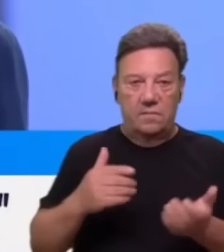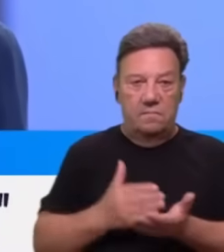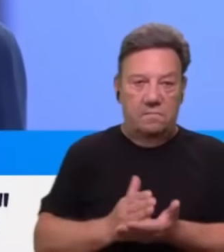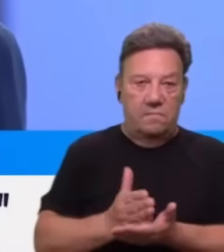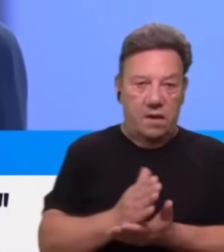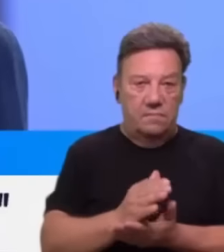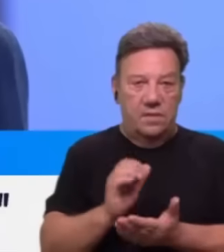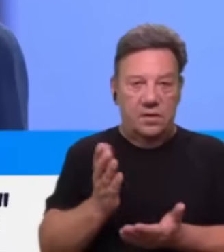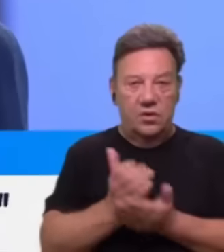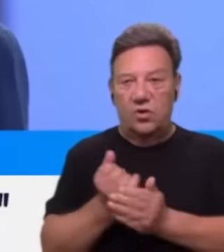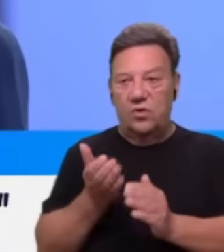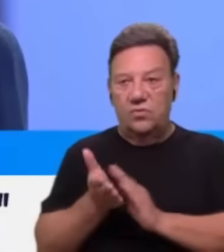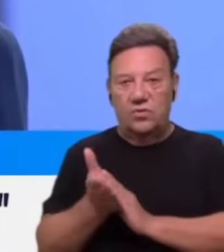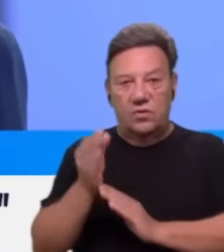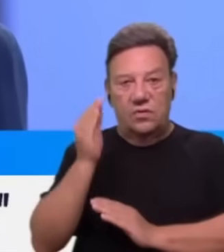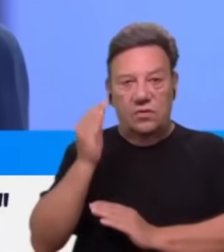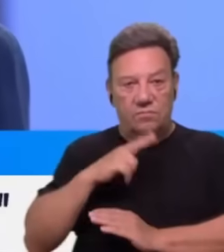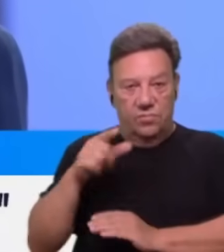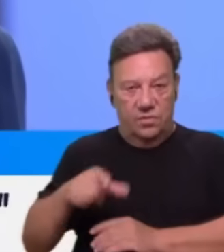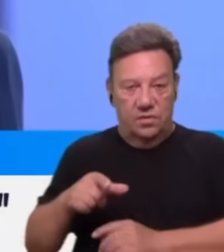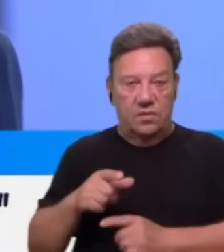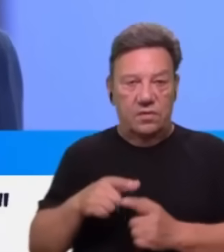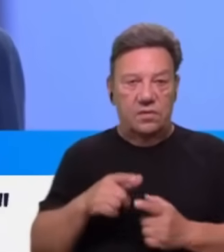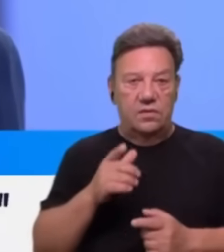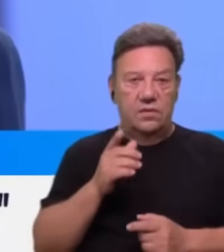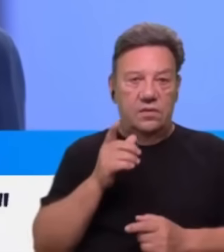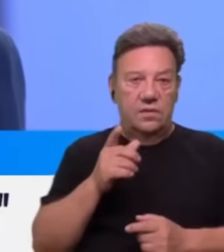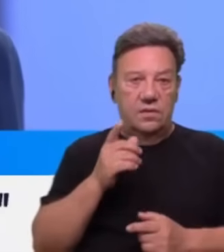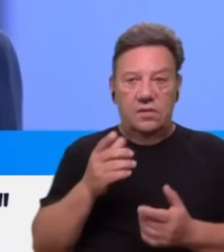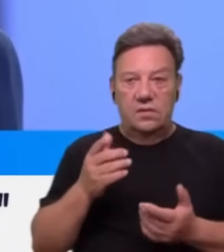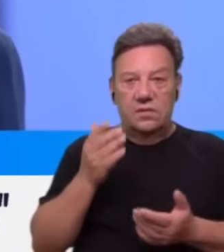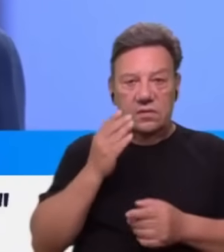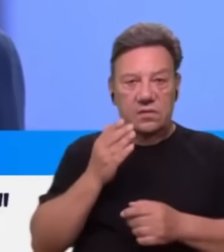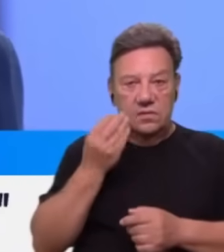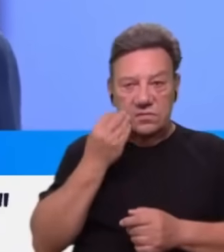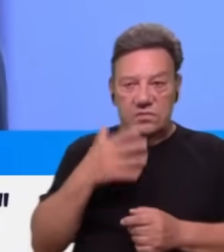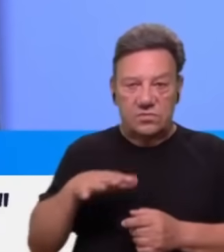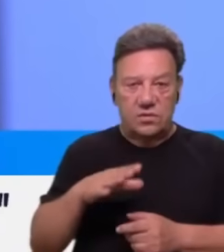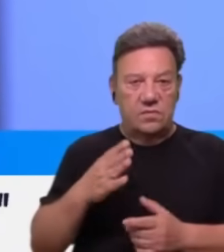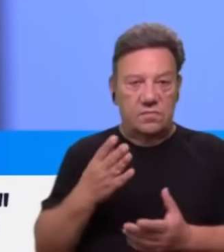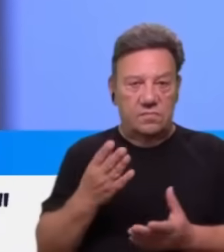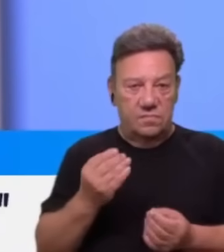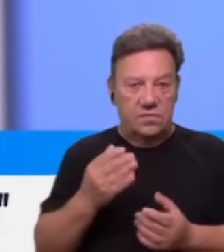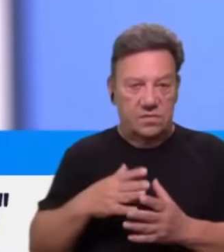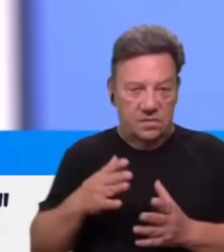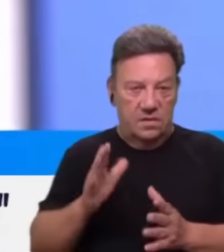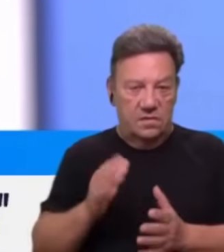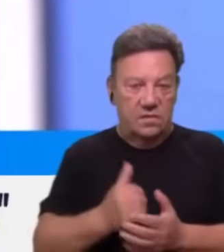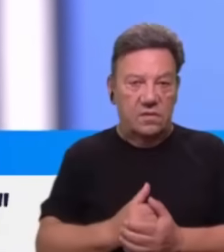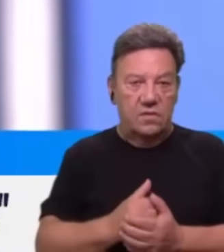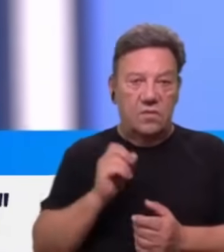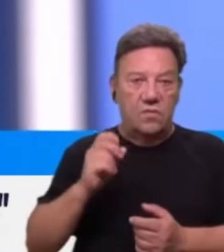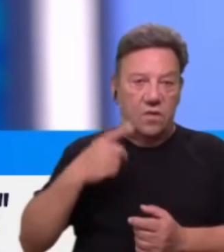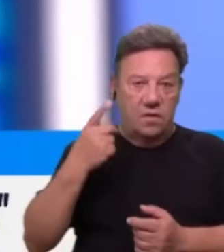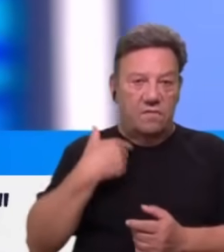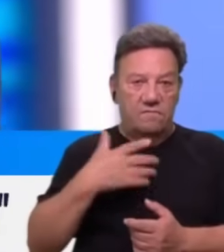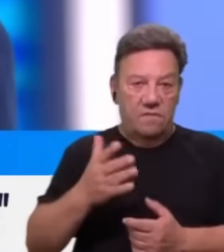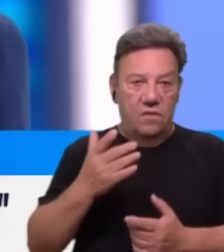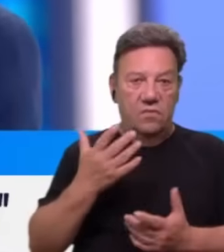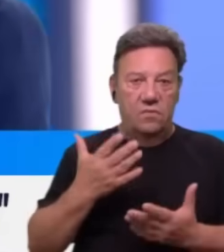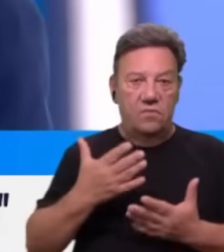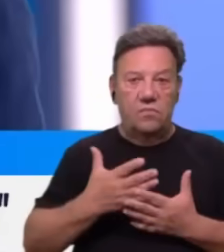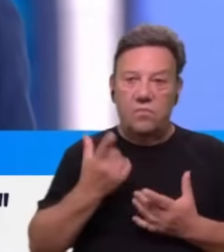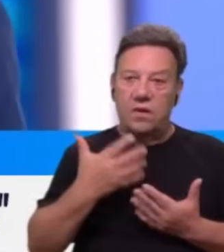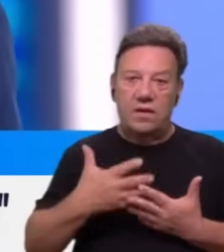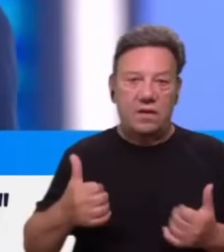das colocações em Portugal isto muito muito muito grandes para o ano vamos ter um grande concurso